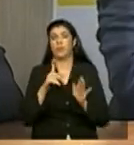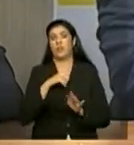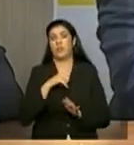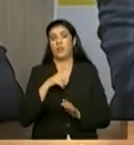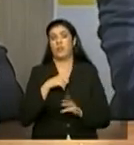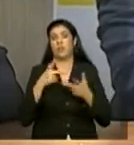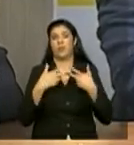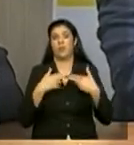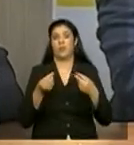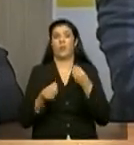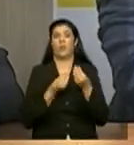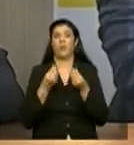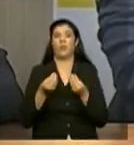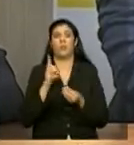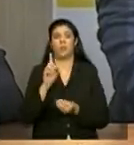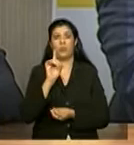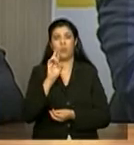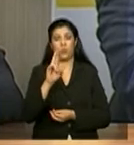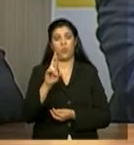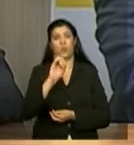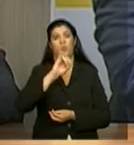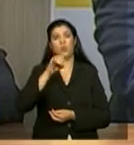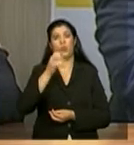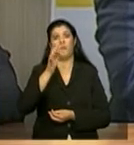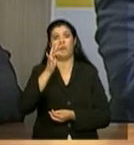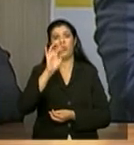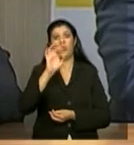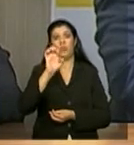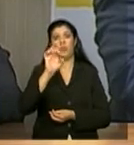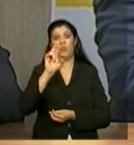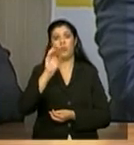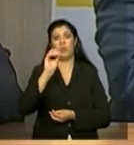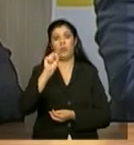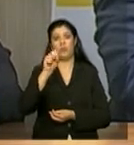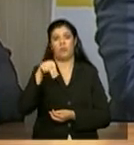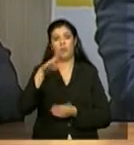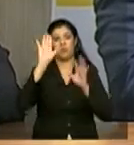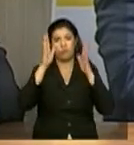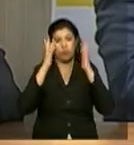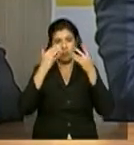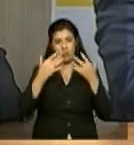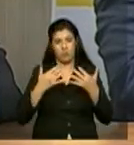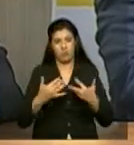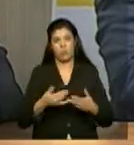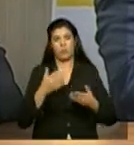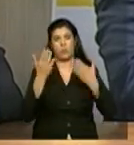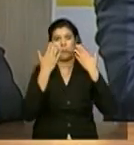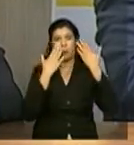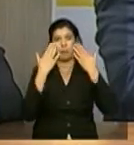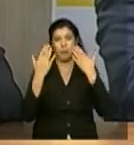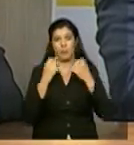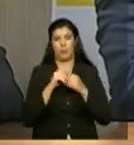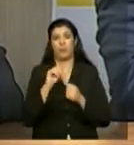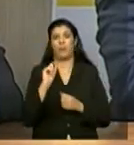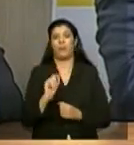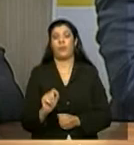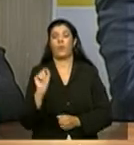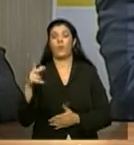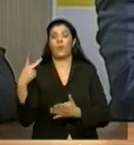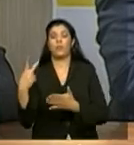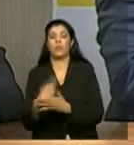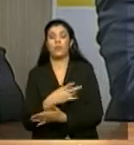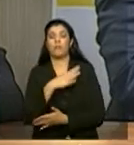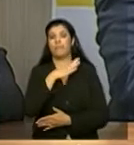questão que o doutor jefferson já levantou várias vezes de relação causa morte